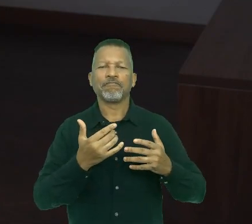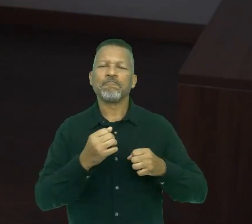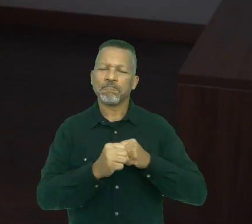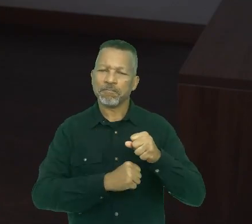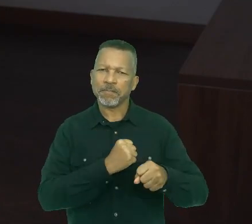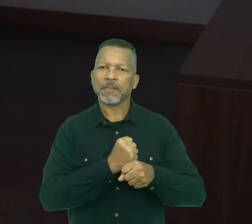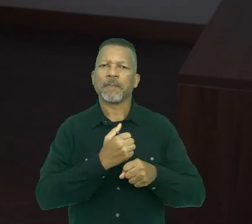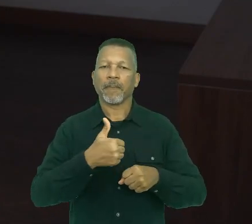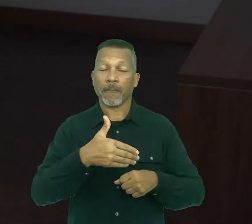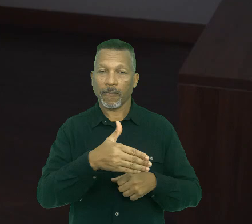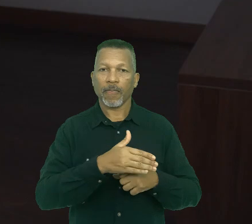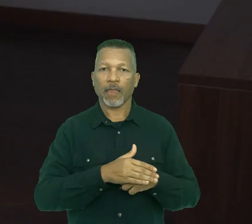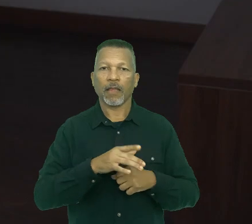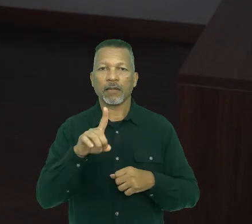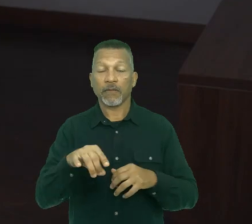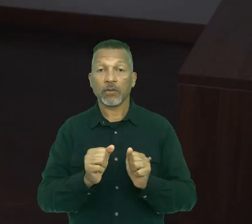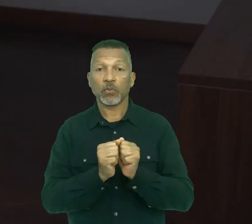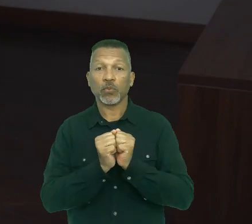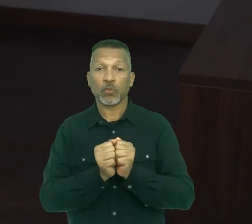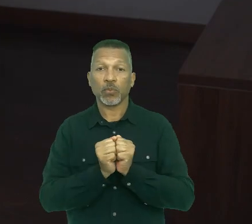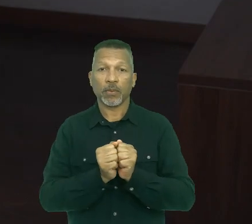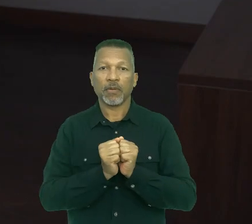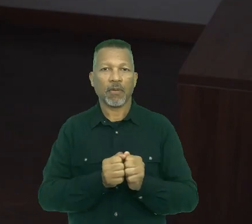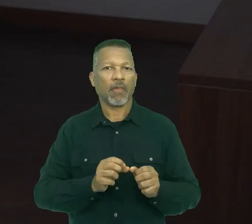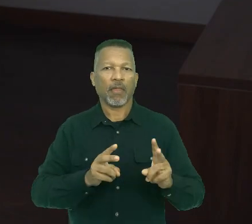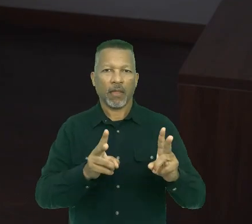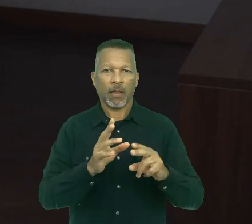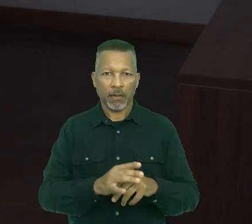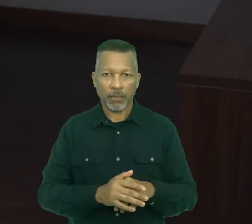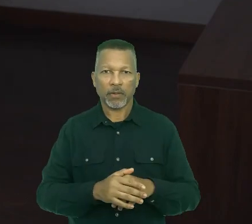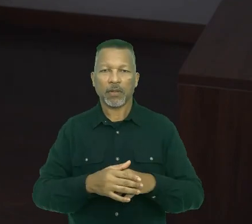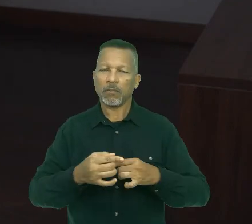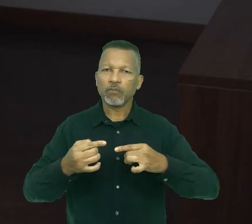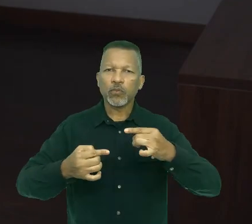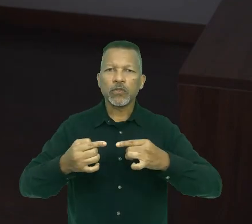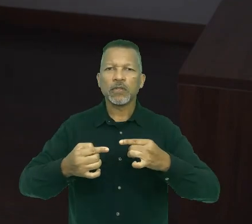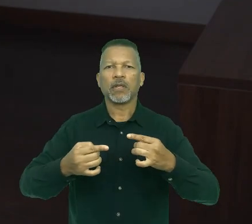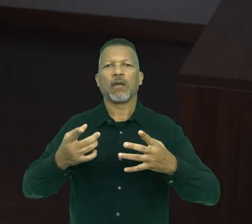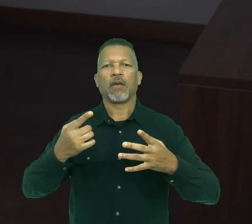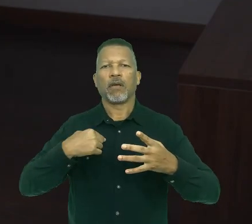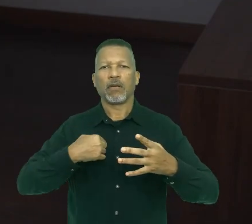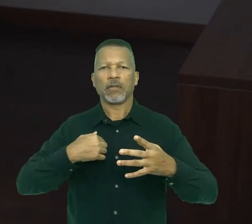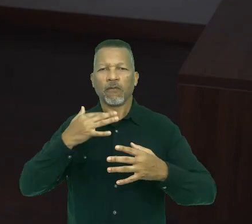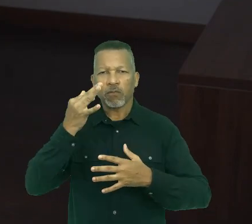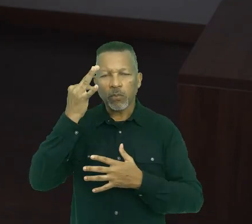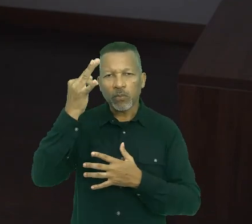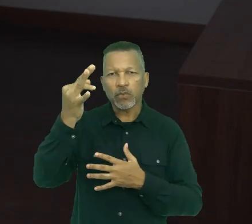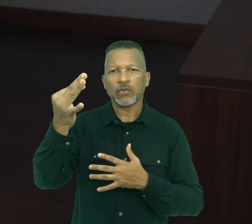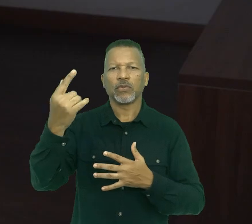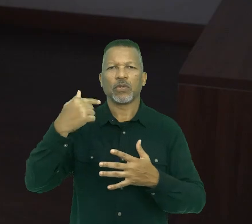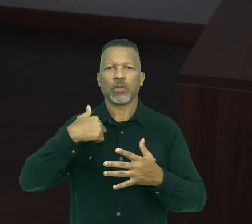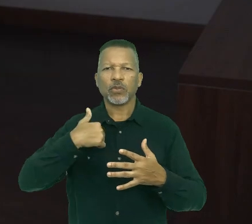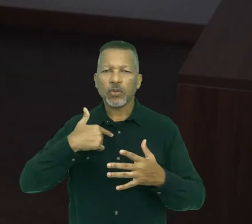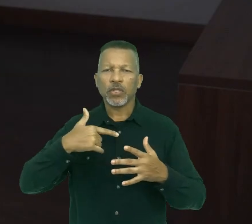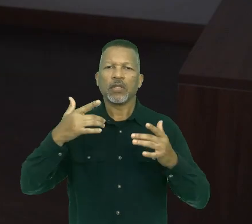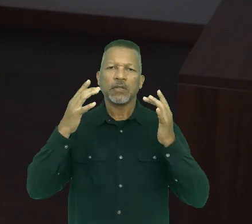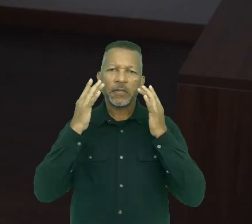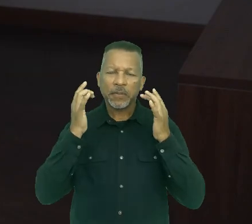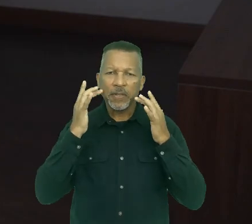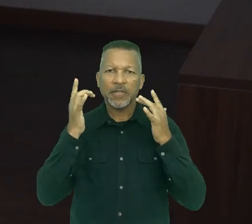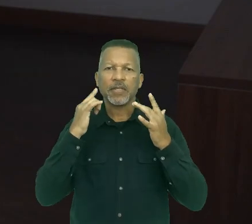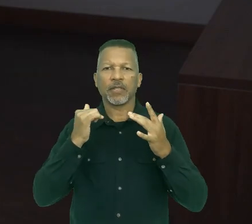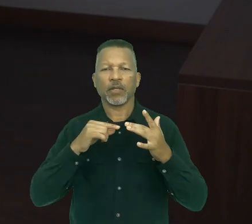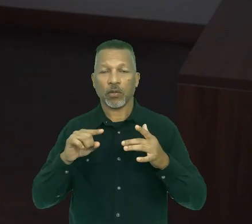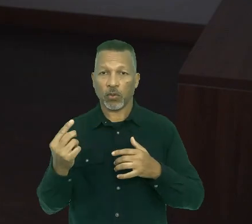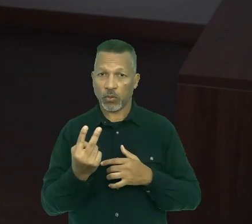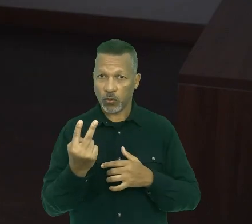que a gente montou, ele estava sempre comigo na divisão, da discussão filosófica, artística dessas peças que nós montamos aí, eu e